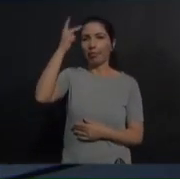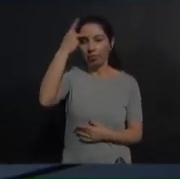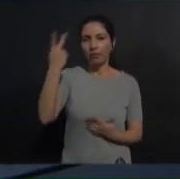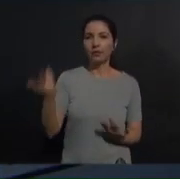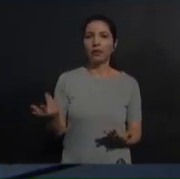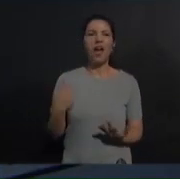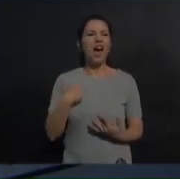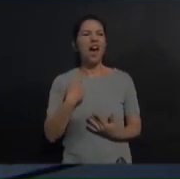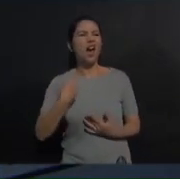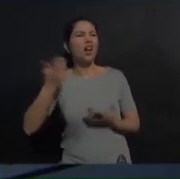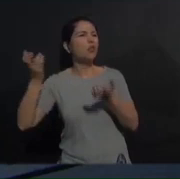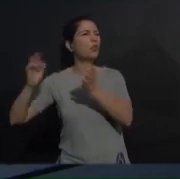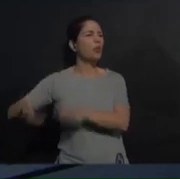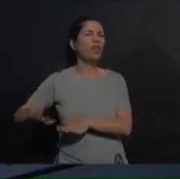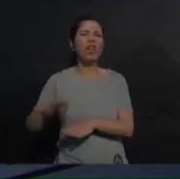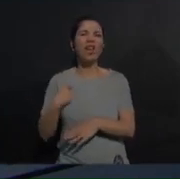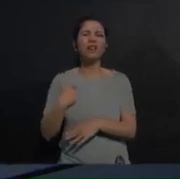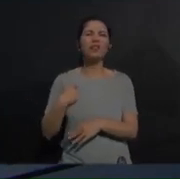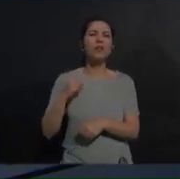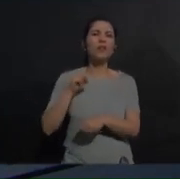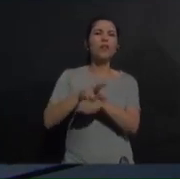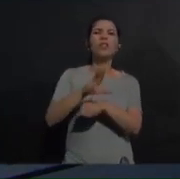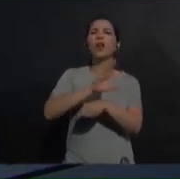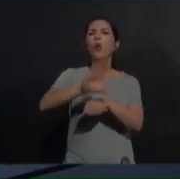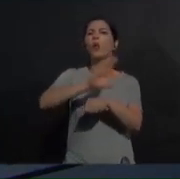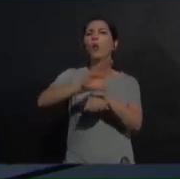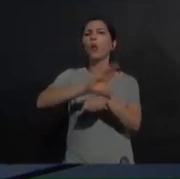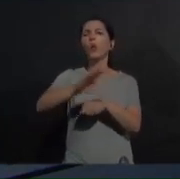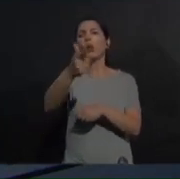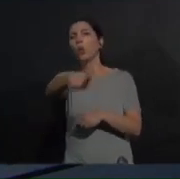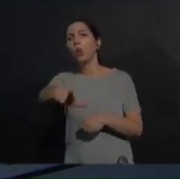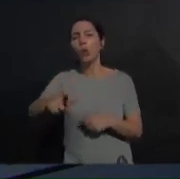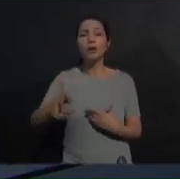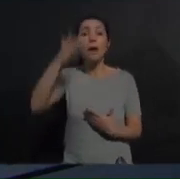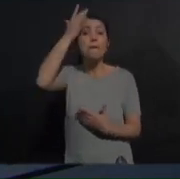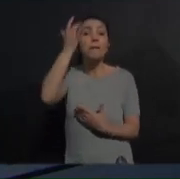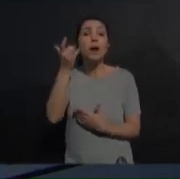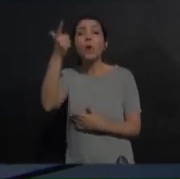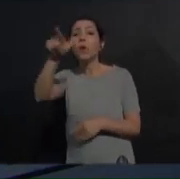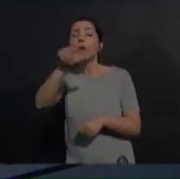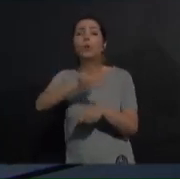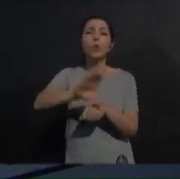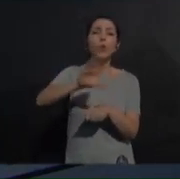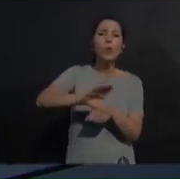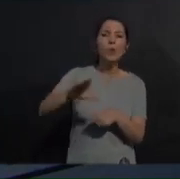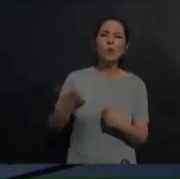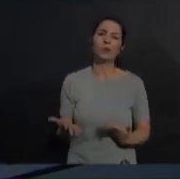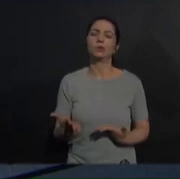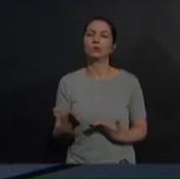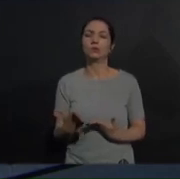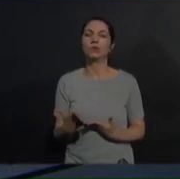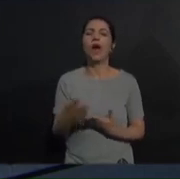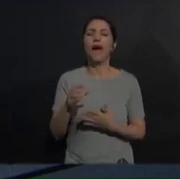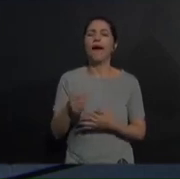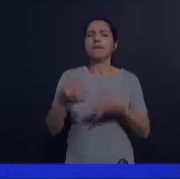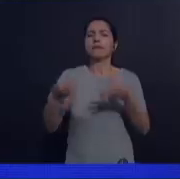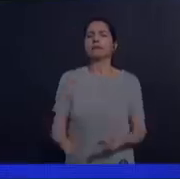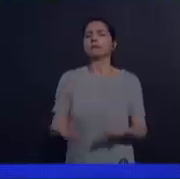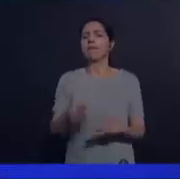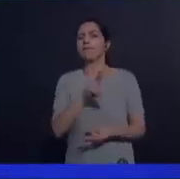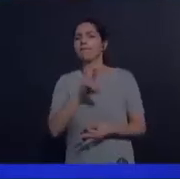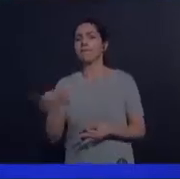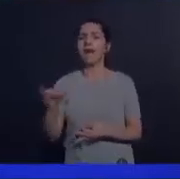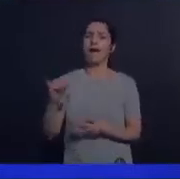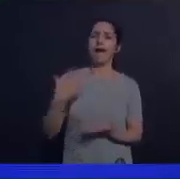não, eu vou entrar no curso, é isso mesmo, amanhã eu vou entrar no curso, e eu sei que esse negócio vai dar certo,